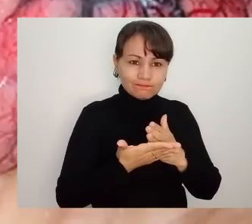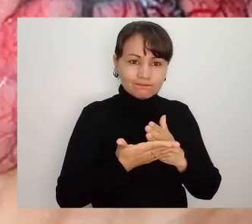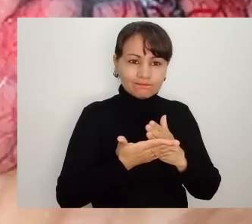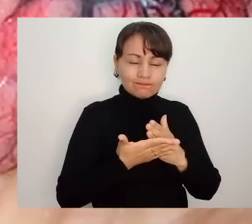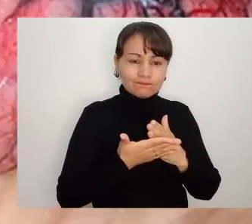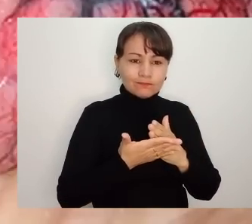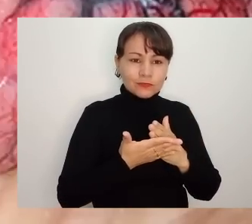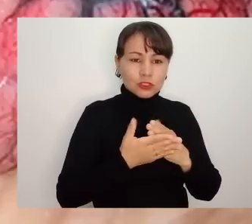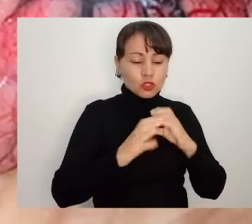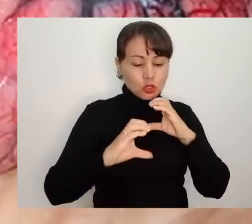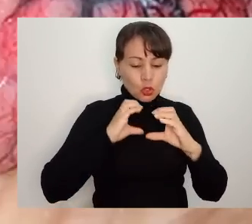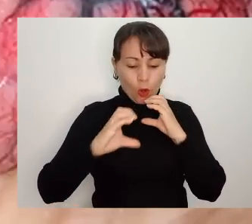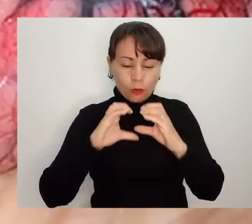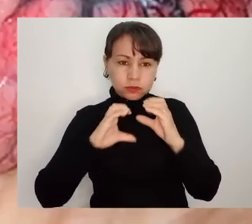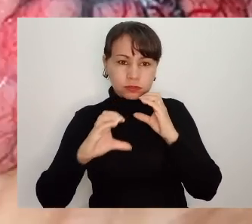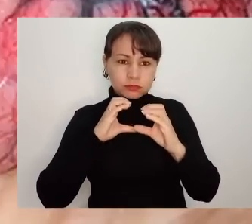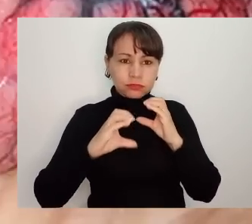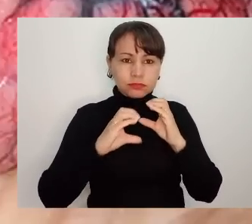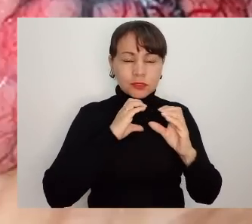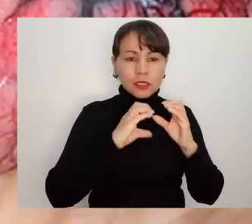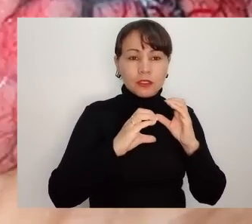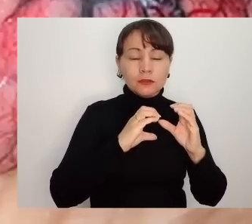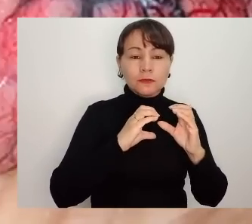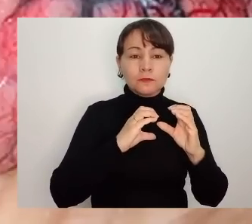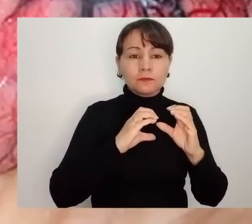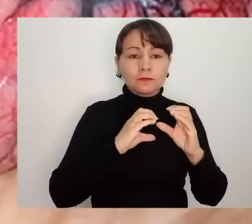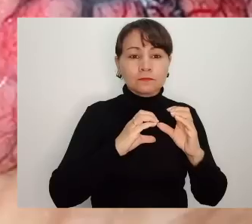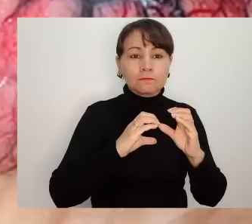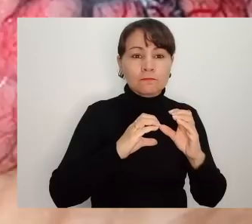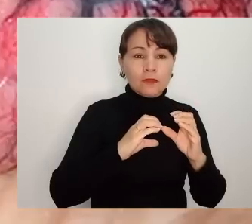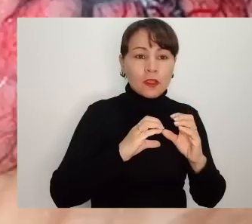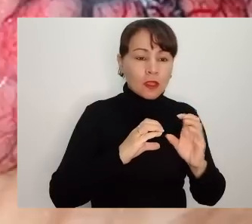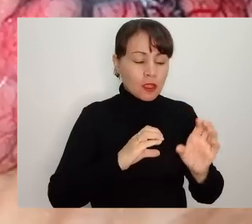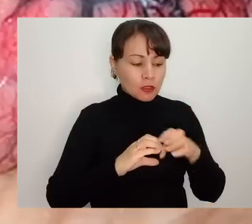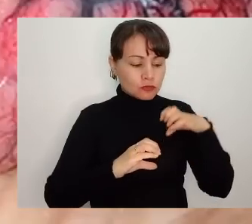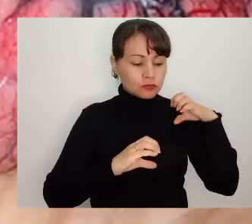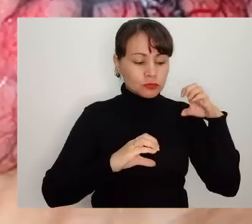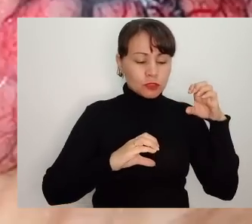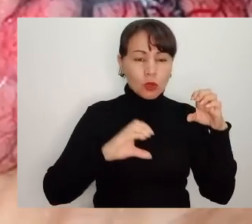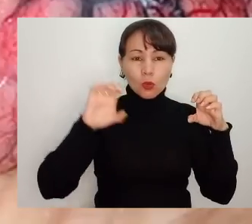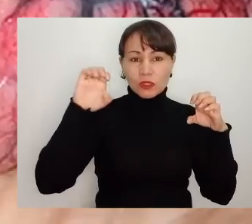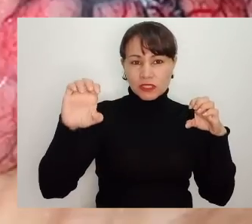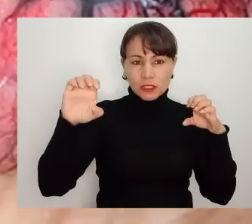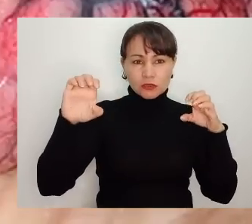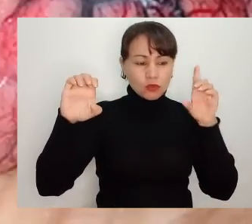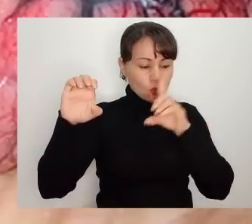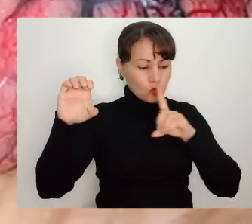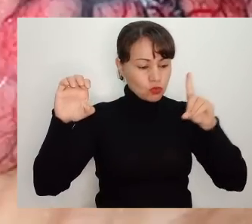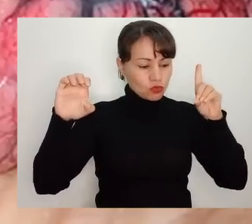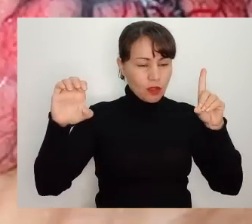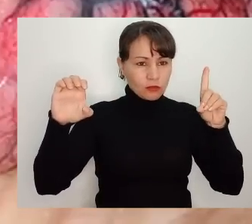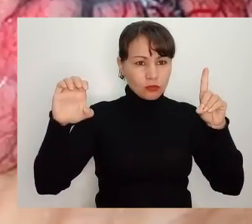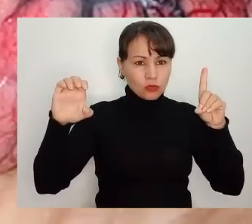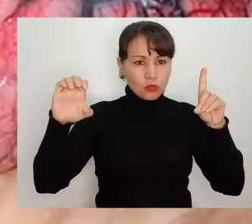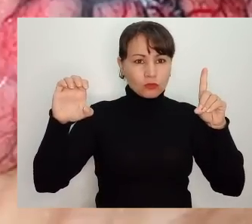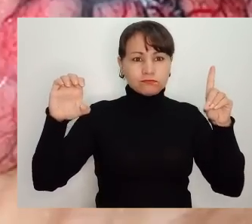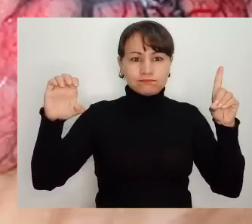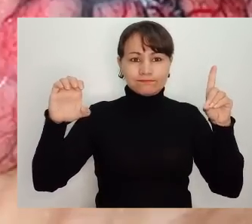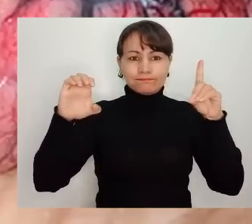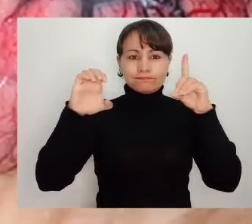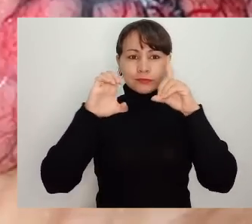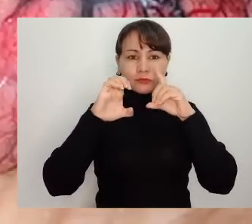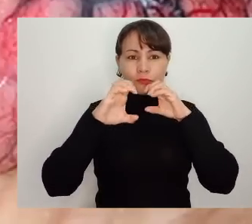dividindo aqui, se comunicando entre o hemisfério esquerdo e o hemisfério direito, que é o corpo